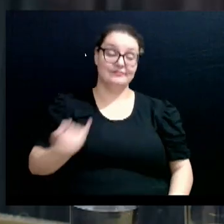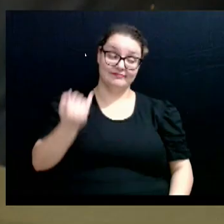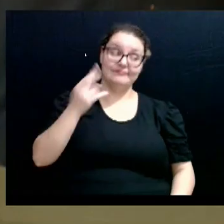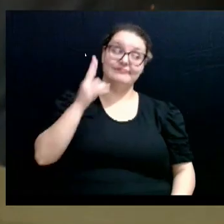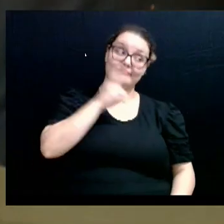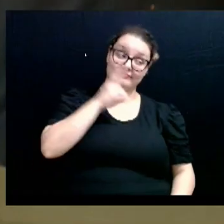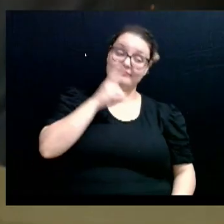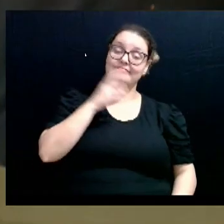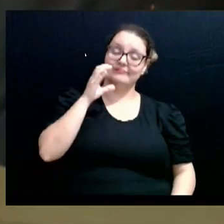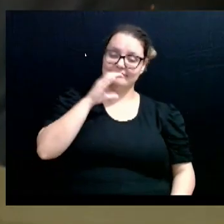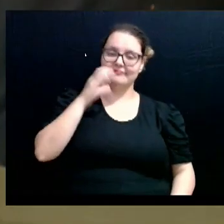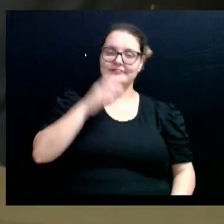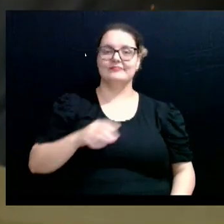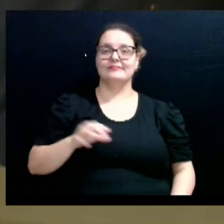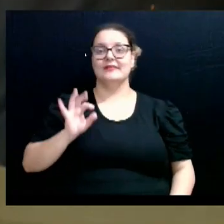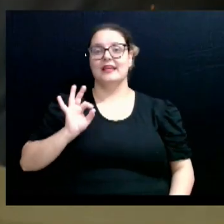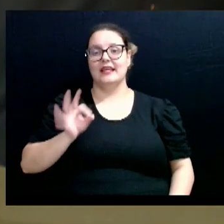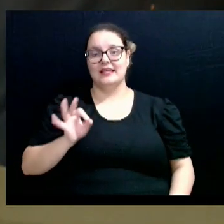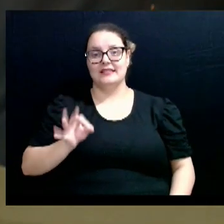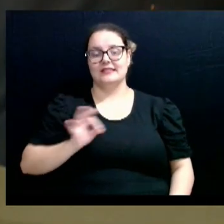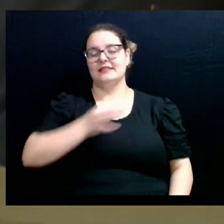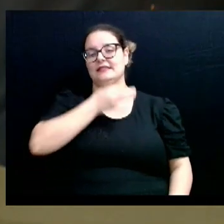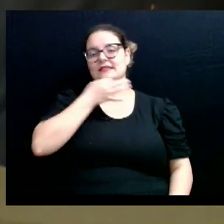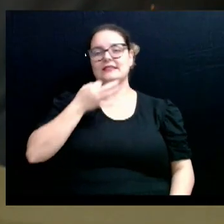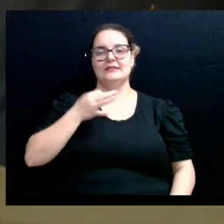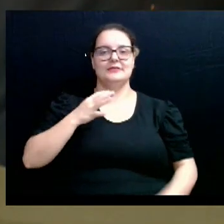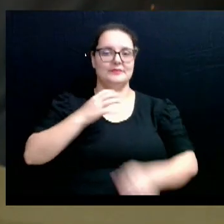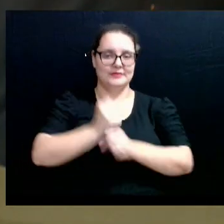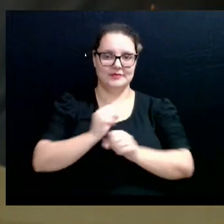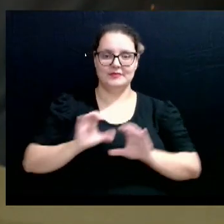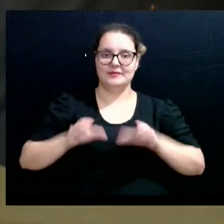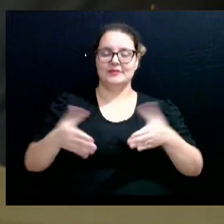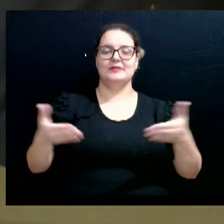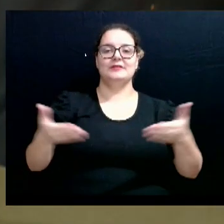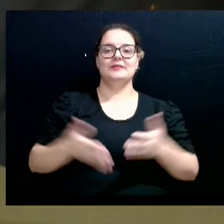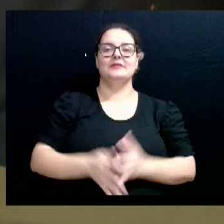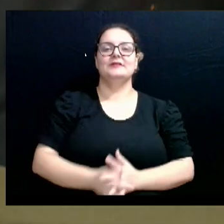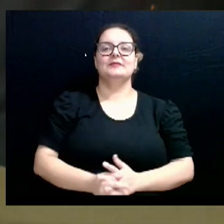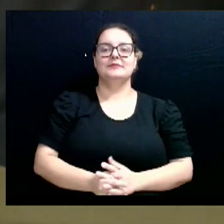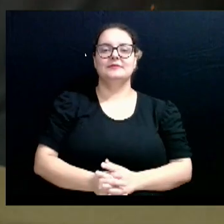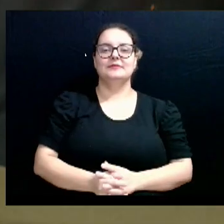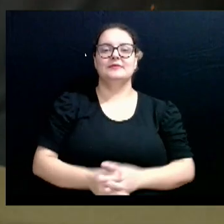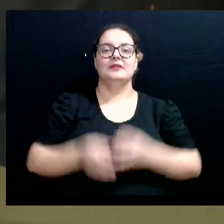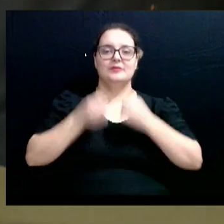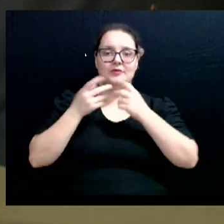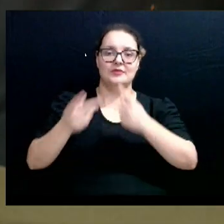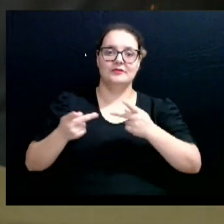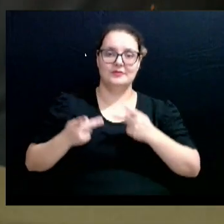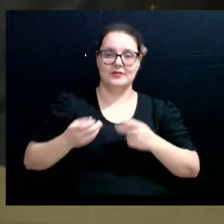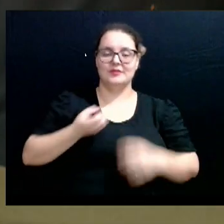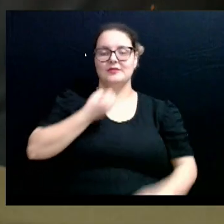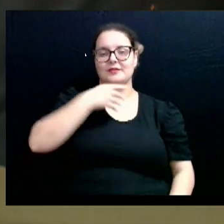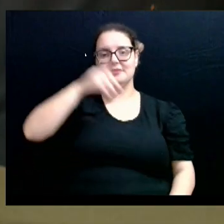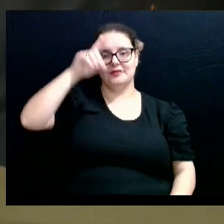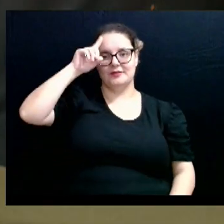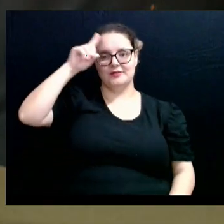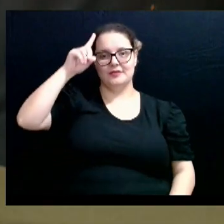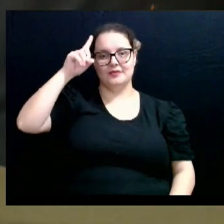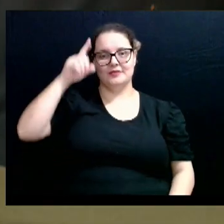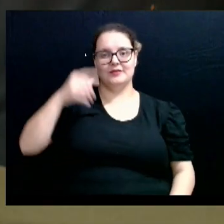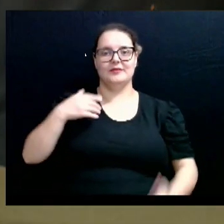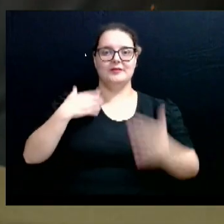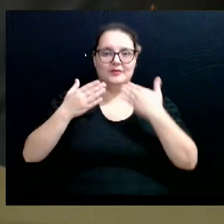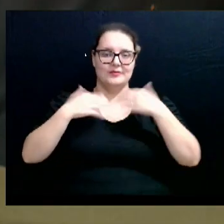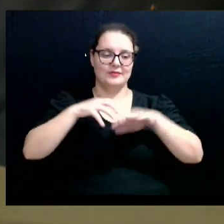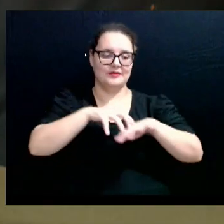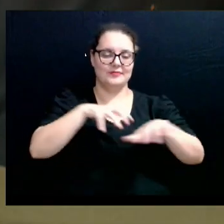importância. Excelente! Para completar o nosso time de hoje, a gente dá as boas-vindas e o bom dia. Ela que fala com a gente pelo Zoom, ela